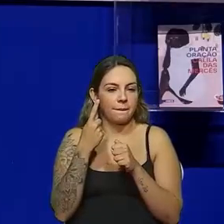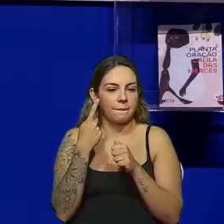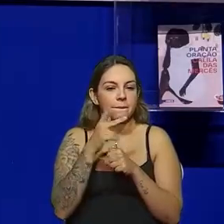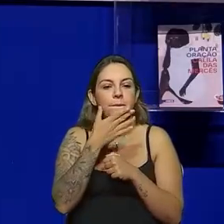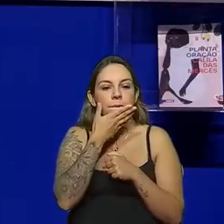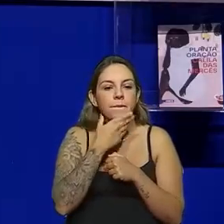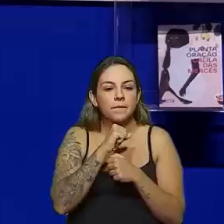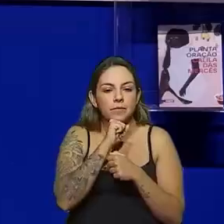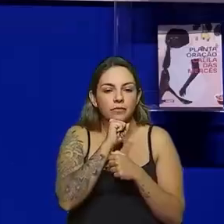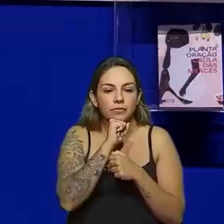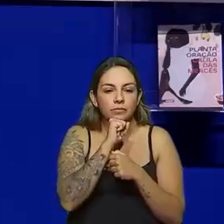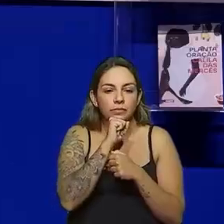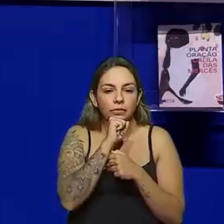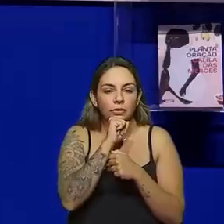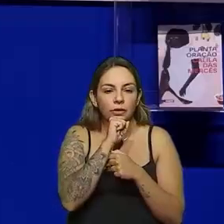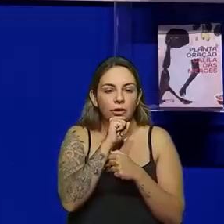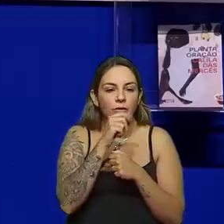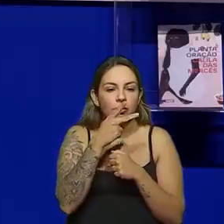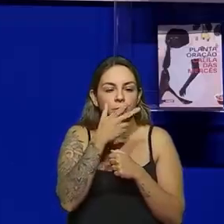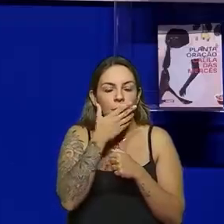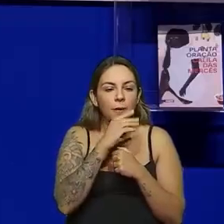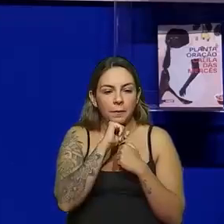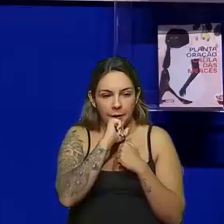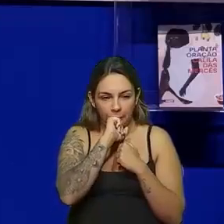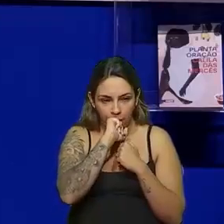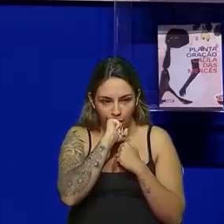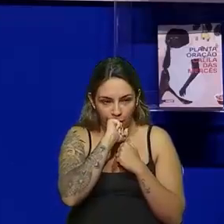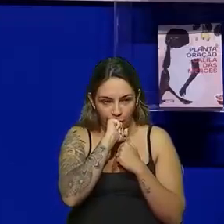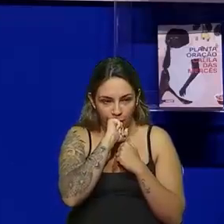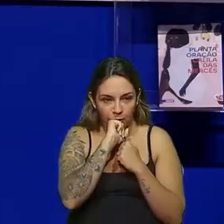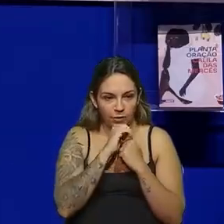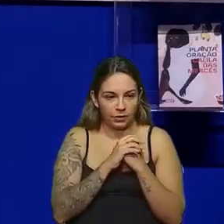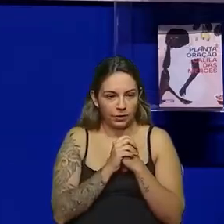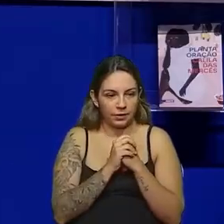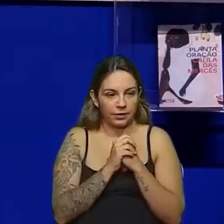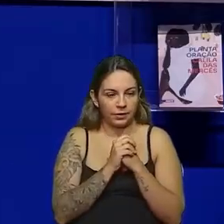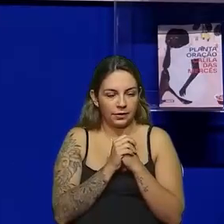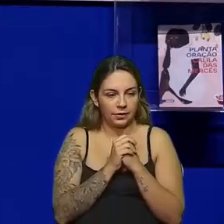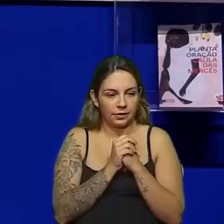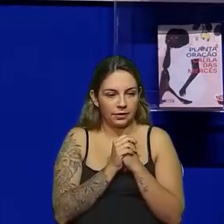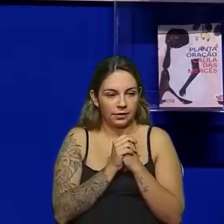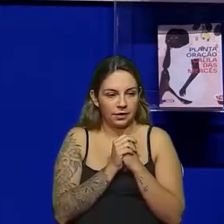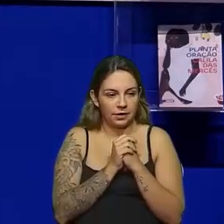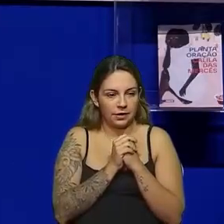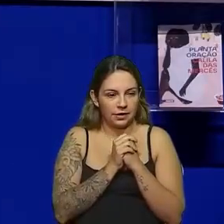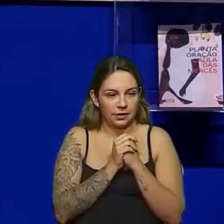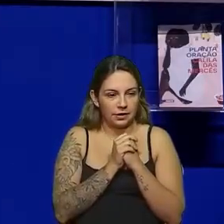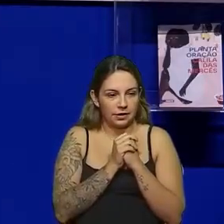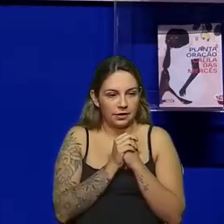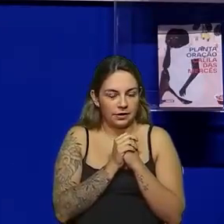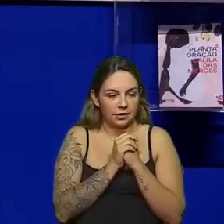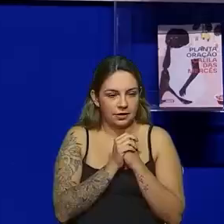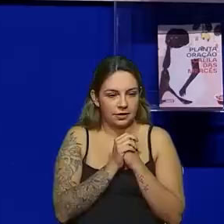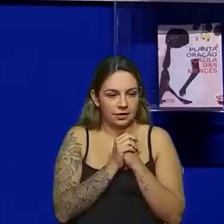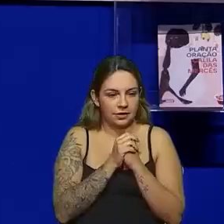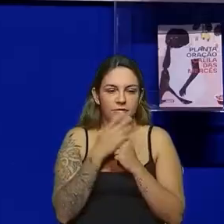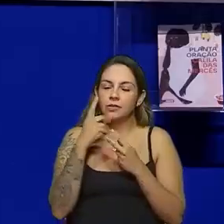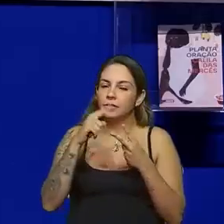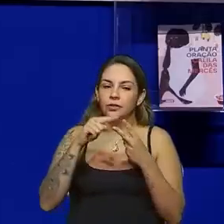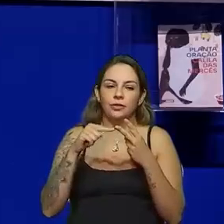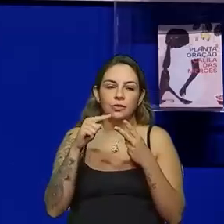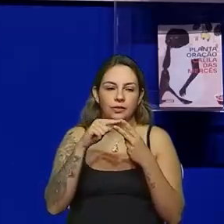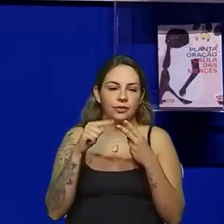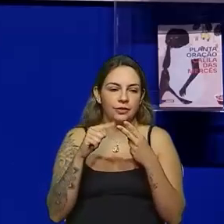seu avô, que sustentou... Meu pai. O teu pai... Não, eu tenho essa mania. Ele juntando com a minha mãe, disseram que formam